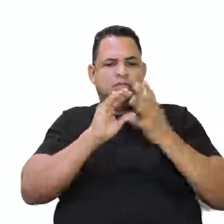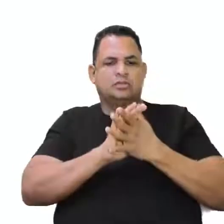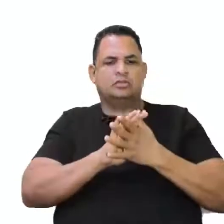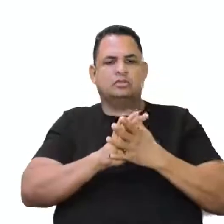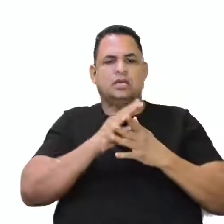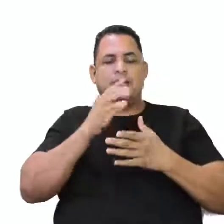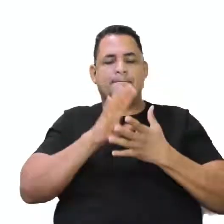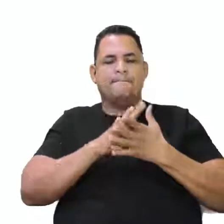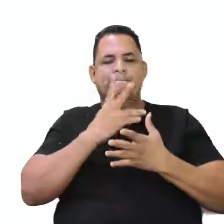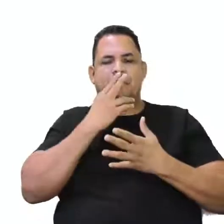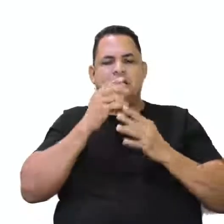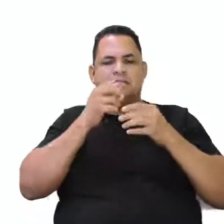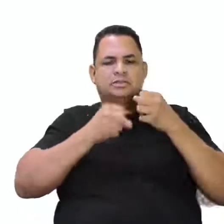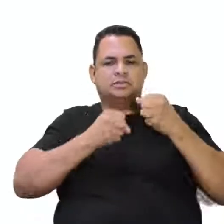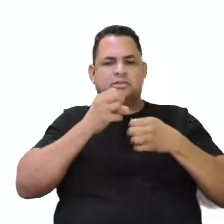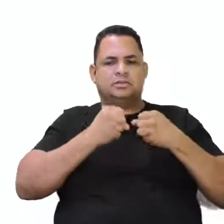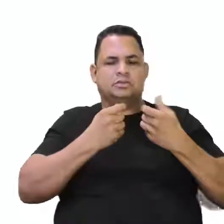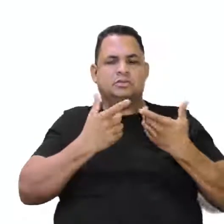né?